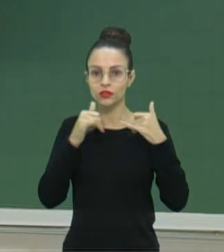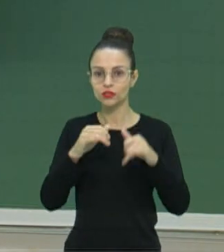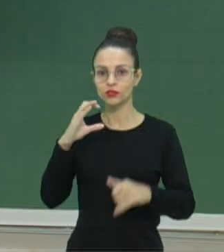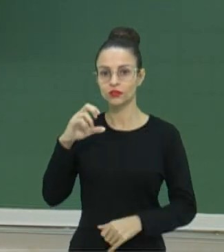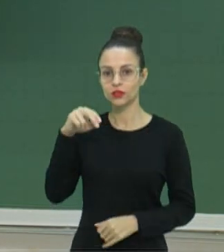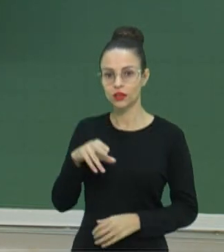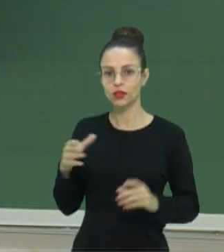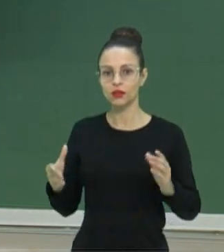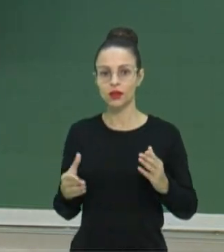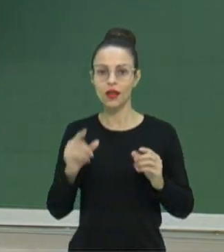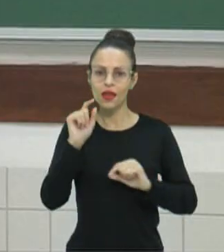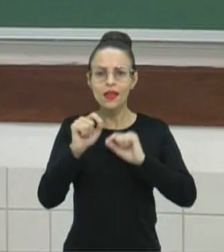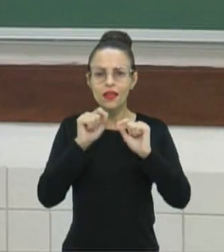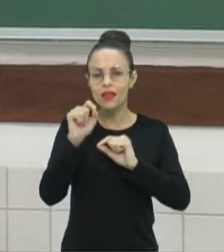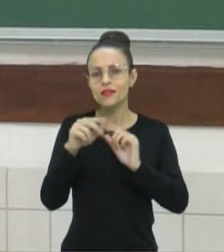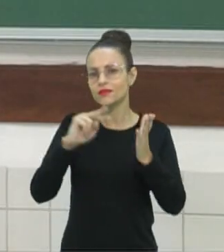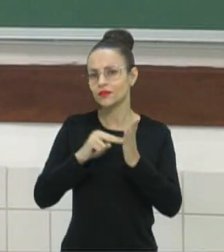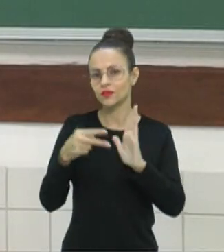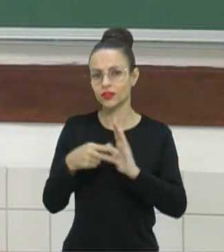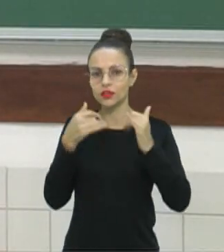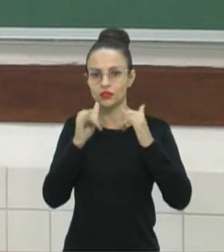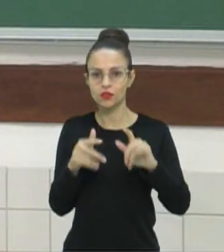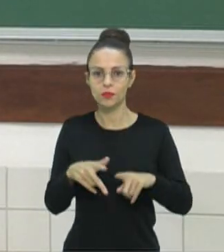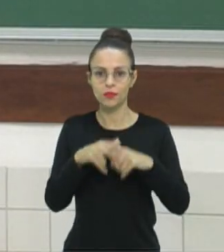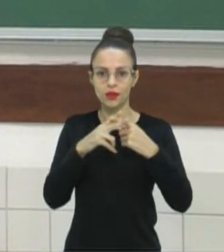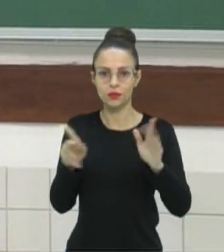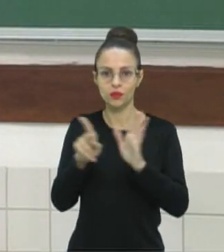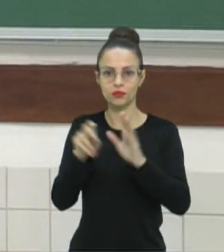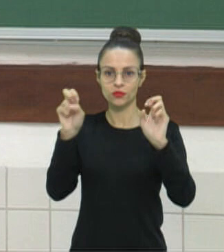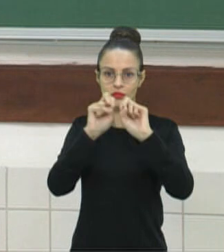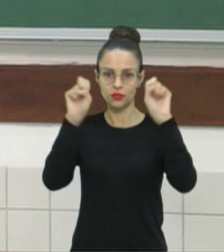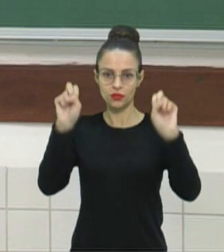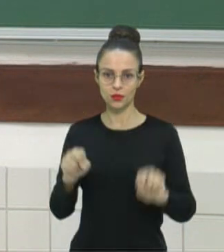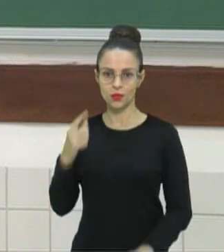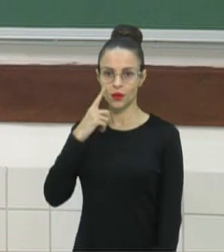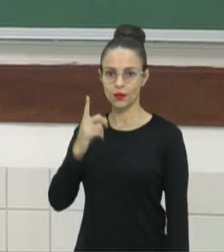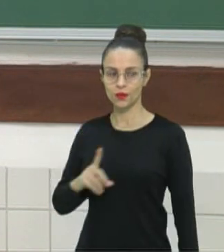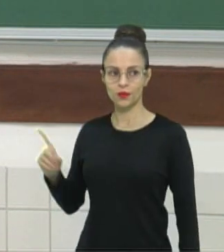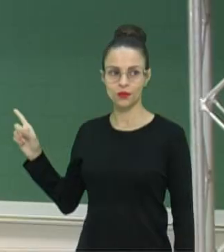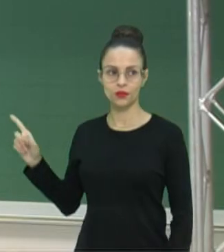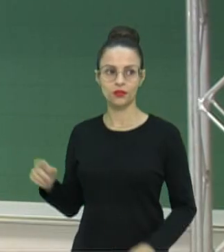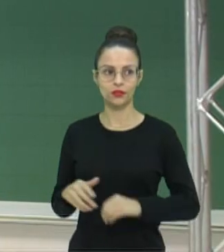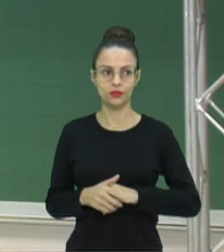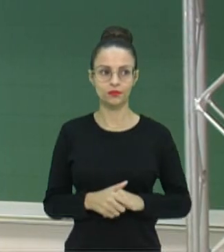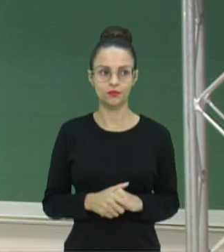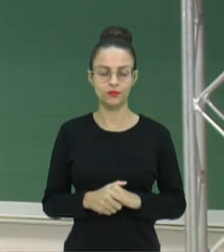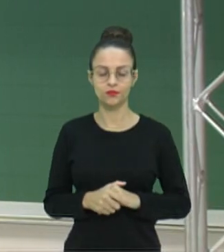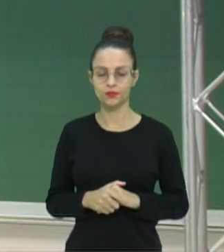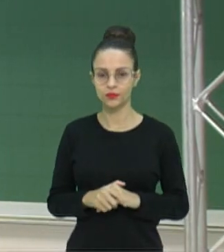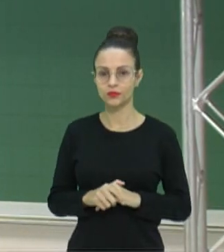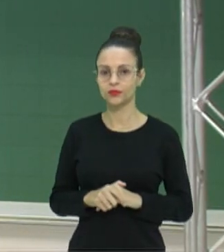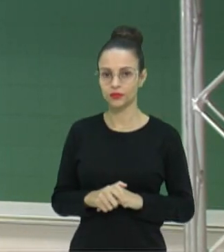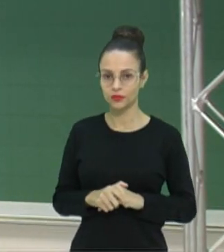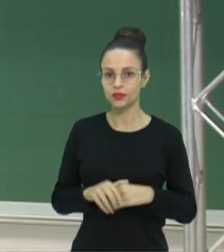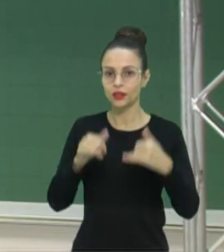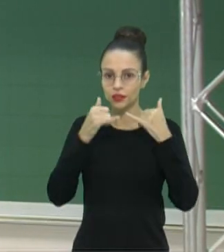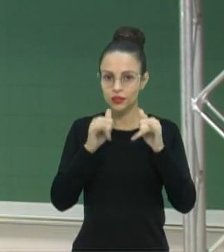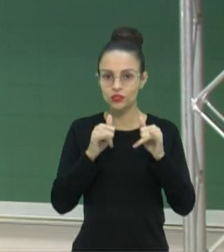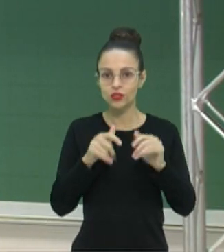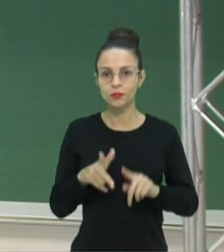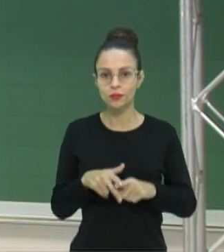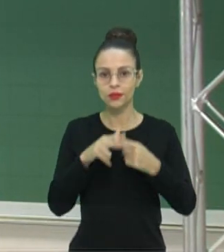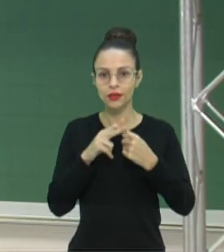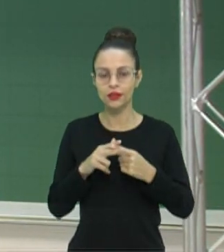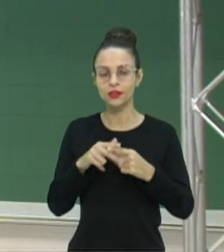a energia mecânica do sistema, certo? Ou seja, nessa situação aqui, eu posso dizer que energia mecânica, como a gente viu, é